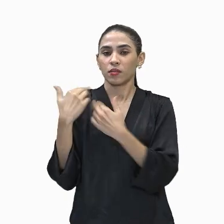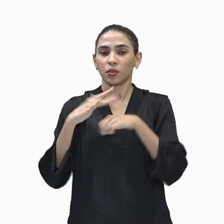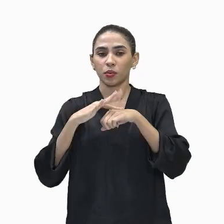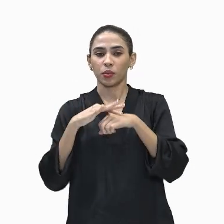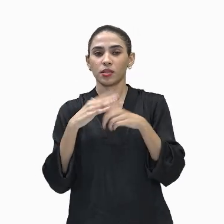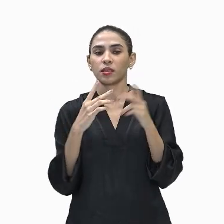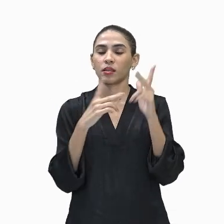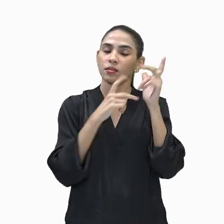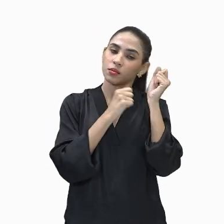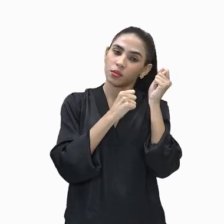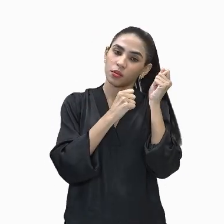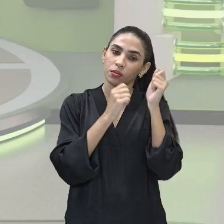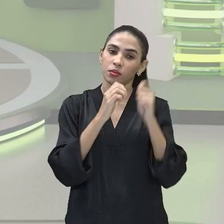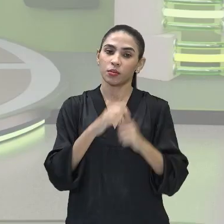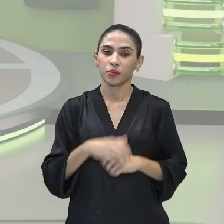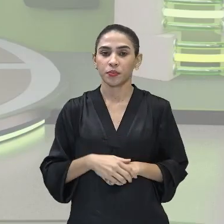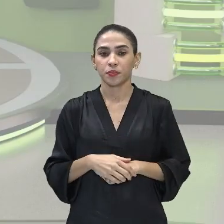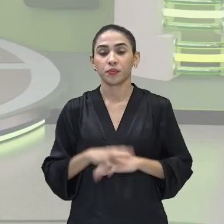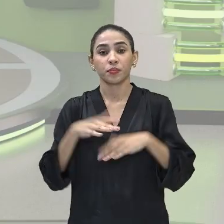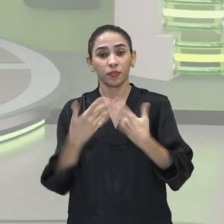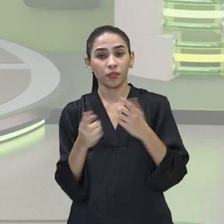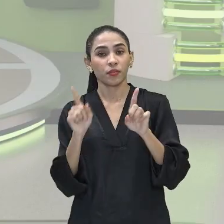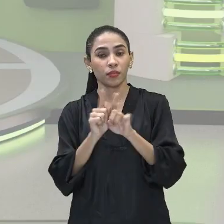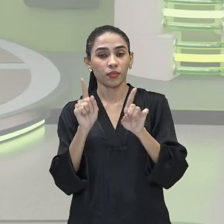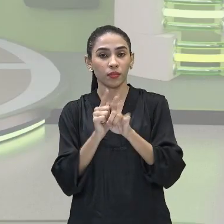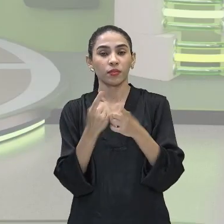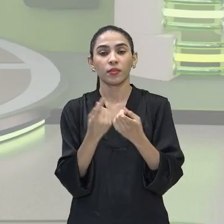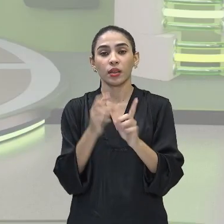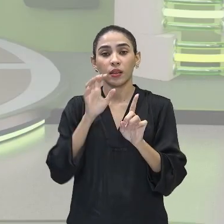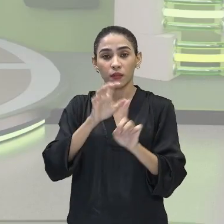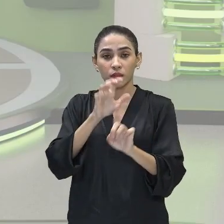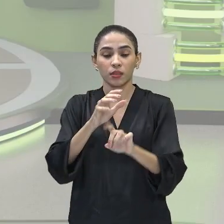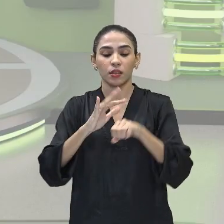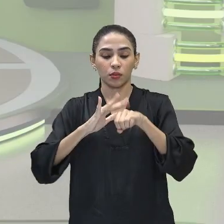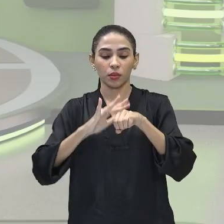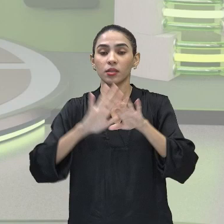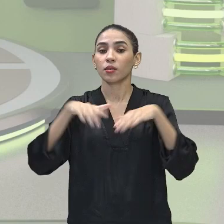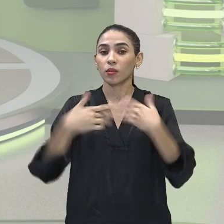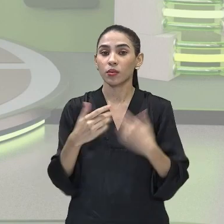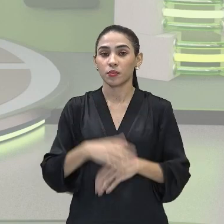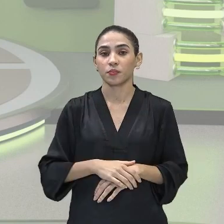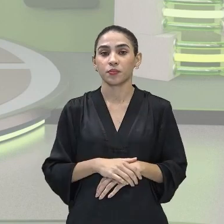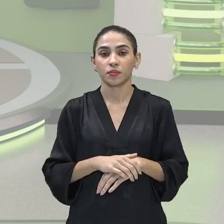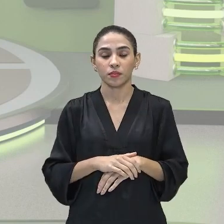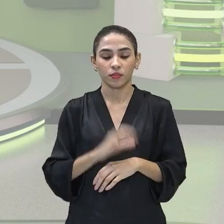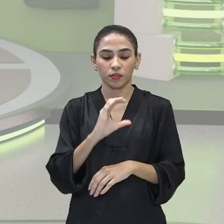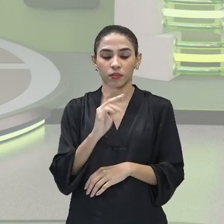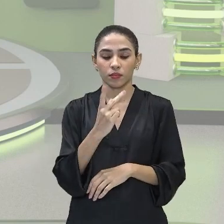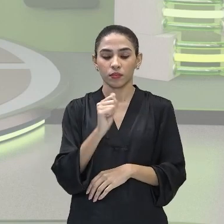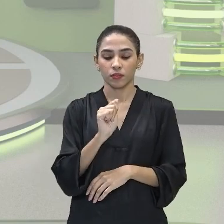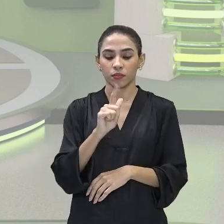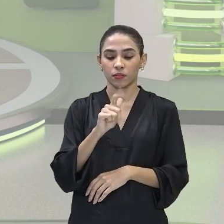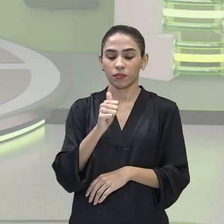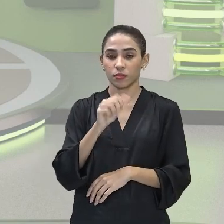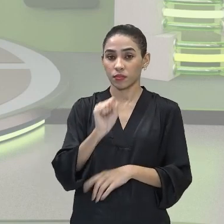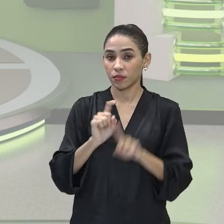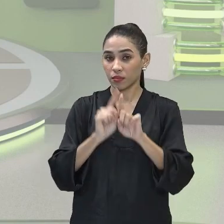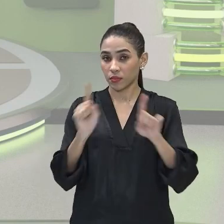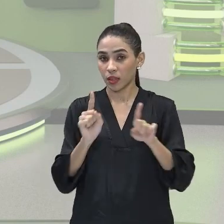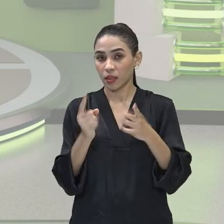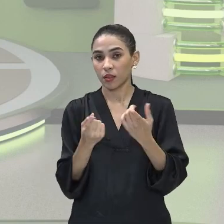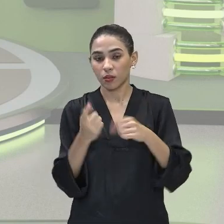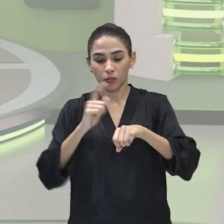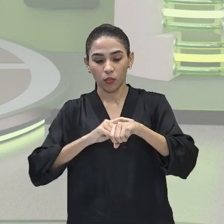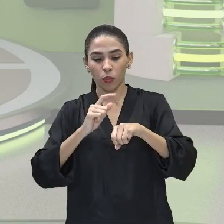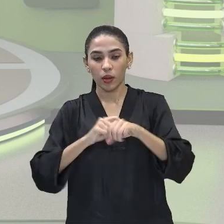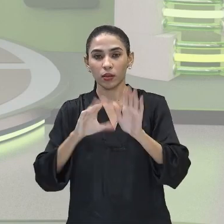temos aí, olha, um protozoário que causa uma doença. E qual é a doença? A doença de Chagas. Mas para esse protozoário chegar